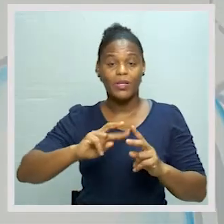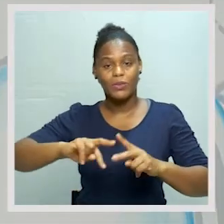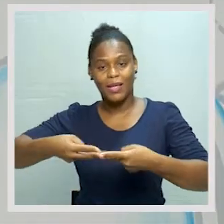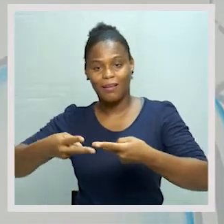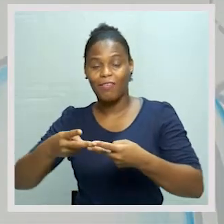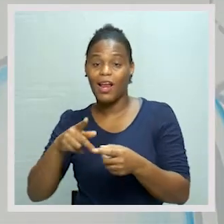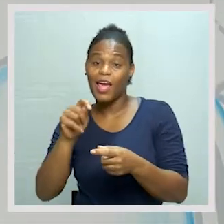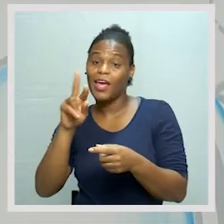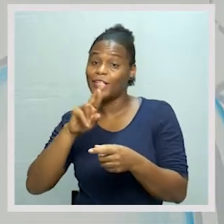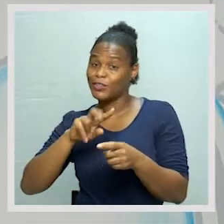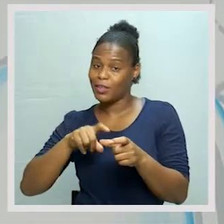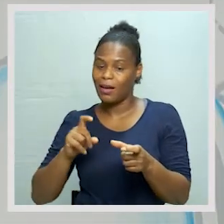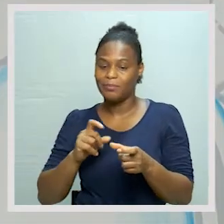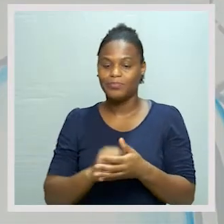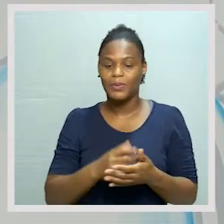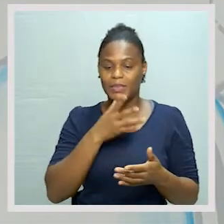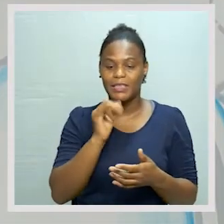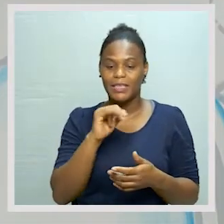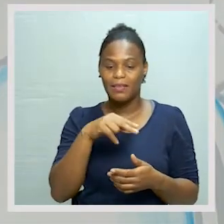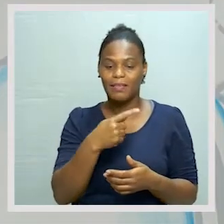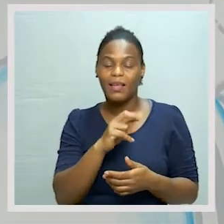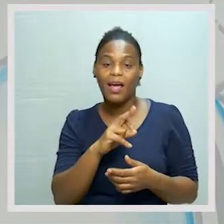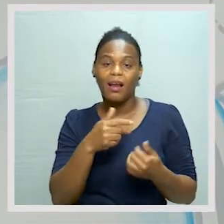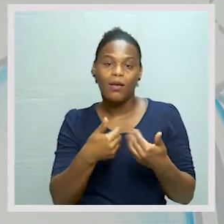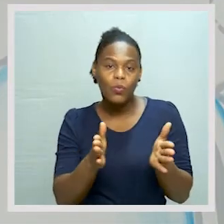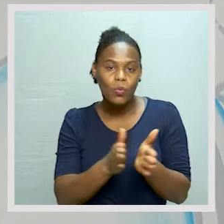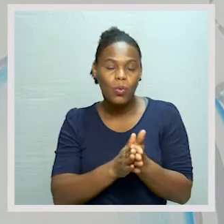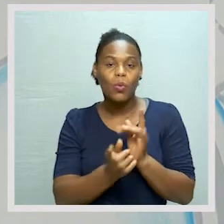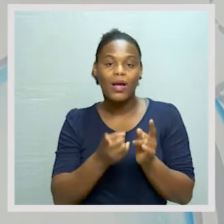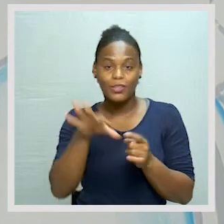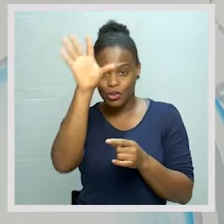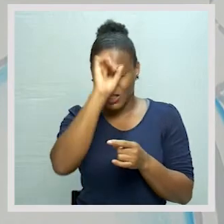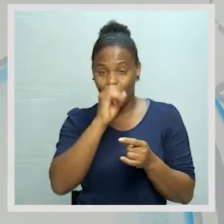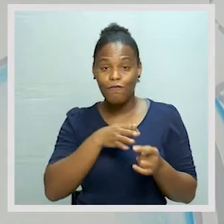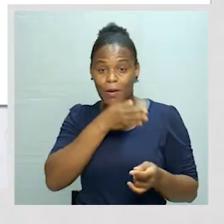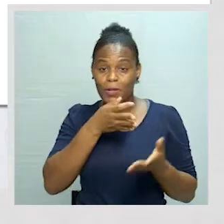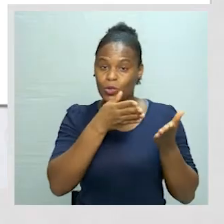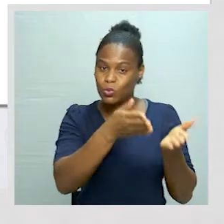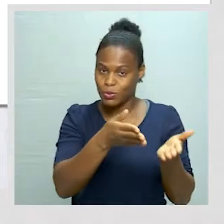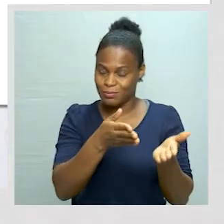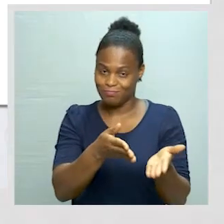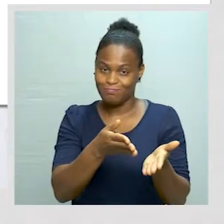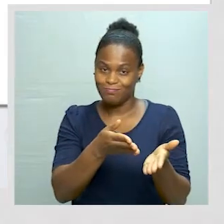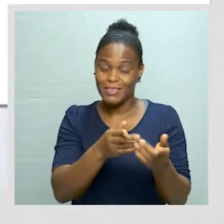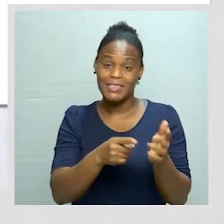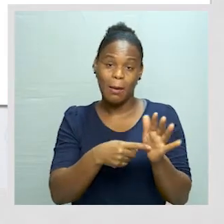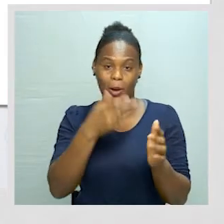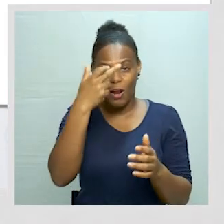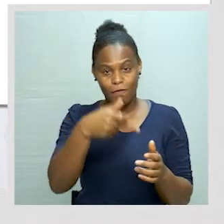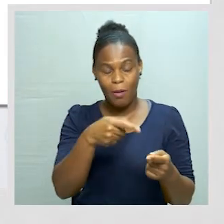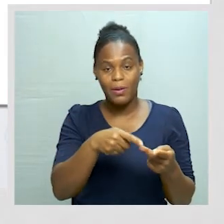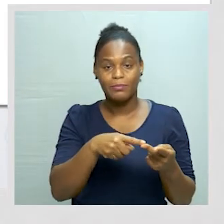de transferências internas? É tudo aquilo que o Estado ajuda as famílias, sob forma de